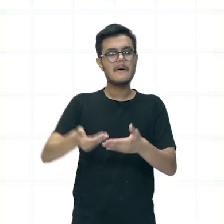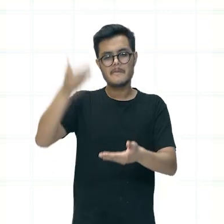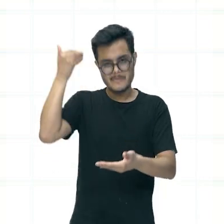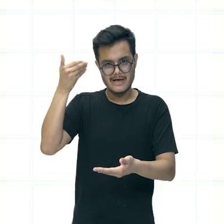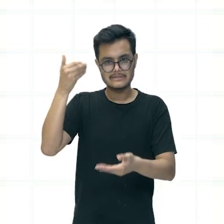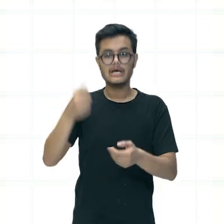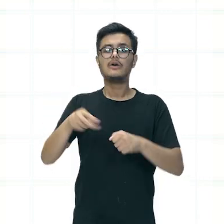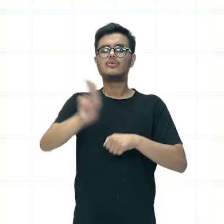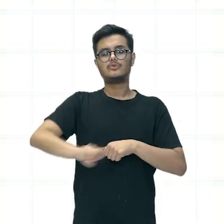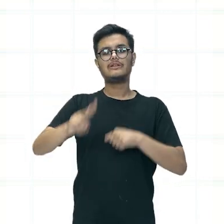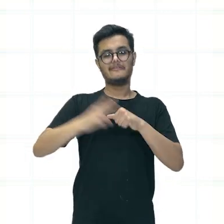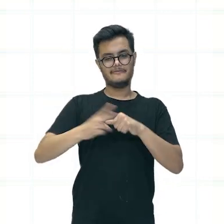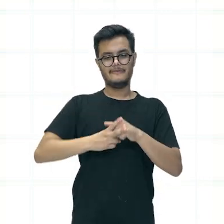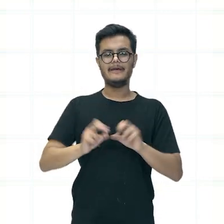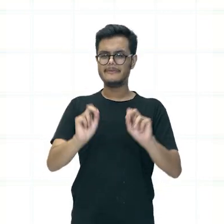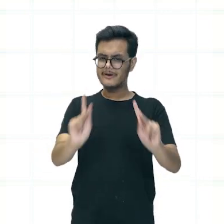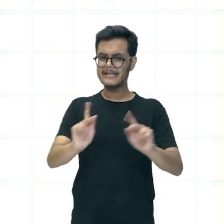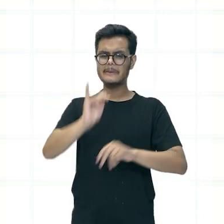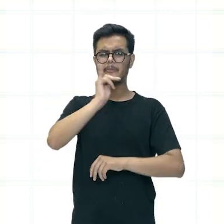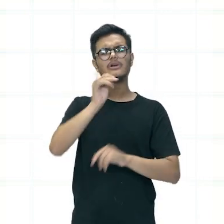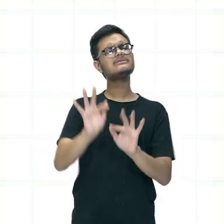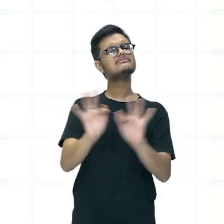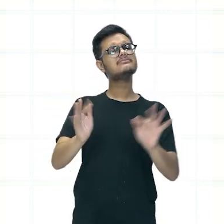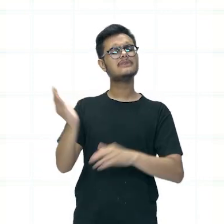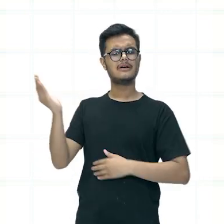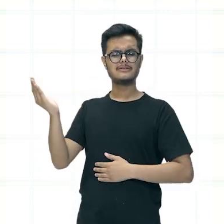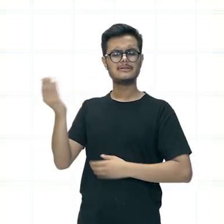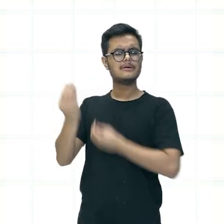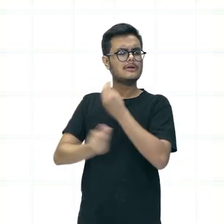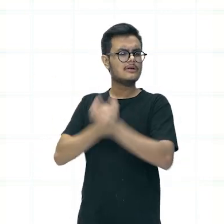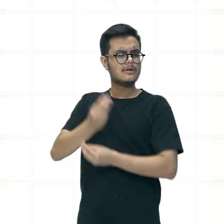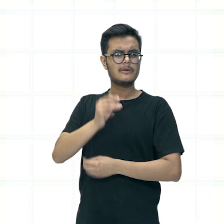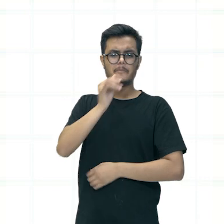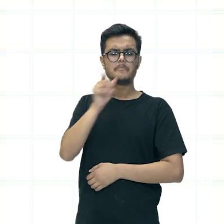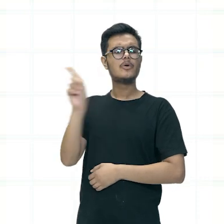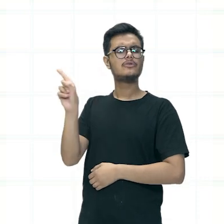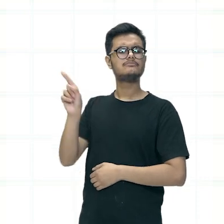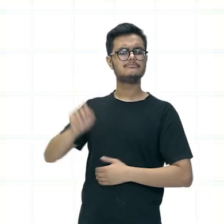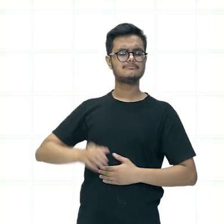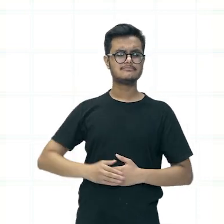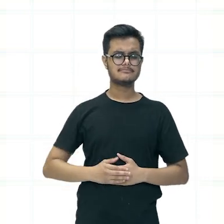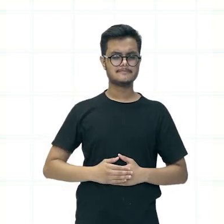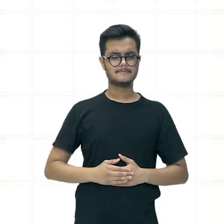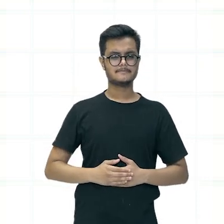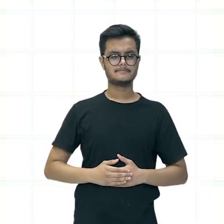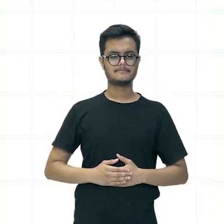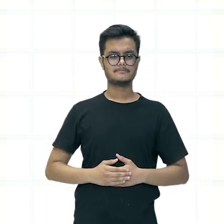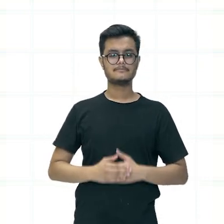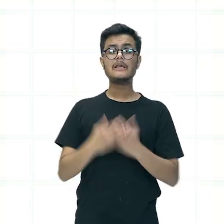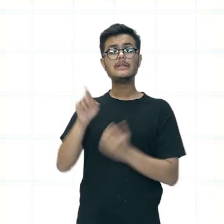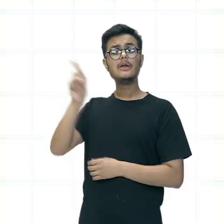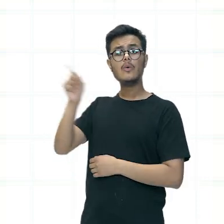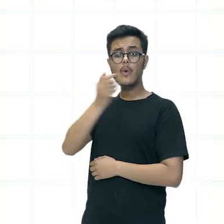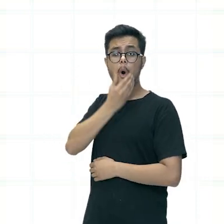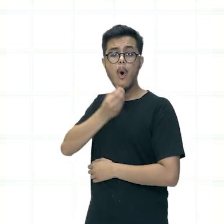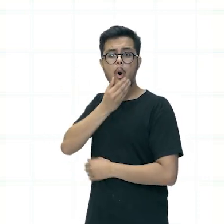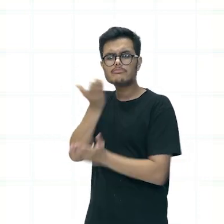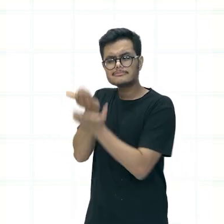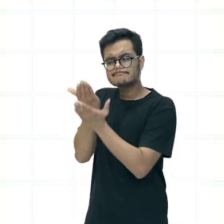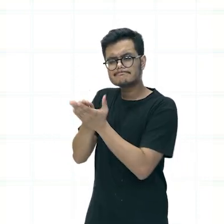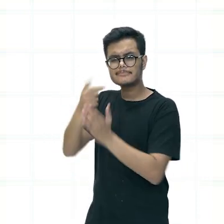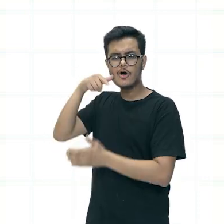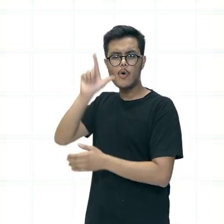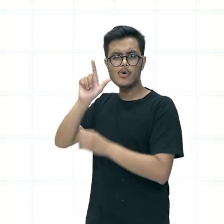verbos regulares. Exemplo, Pedro studied math last night. Então, Pedro estudou matemática ontem